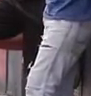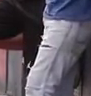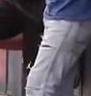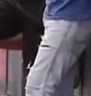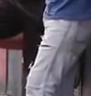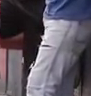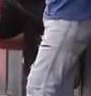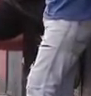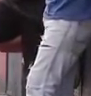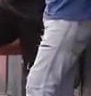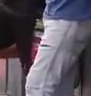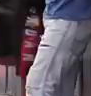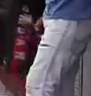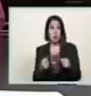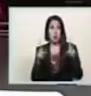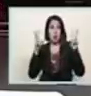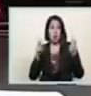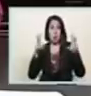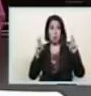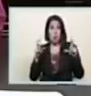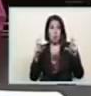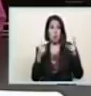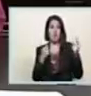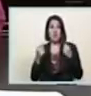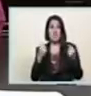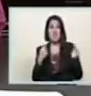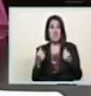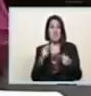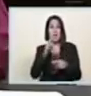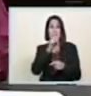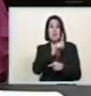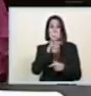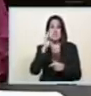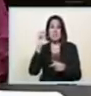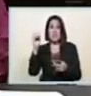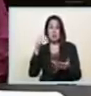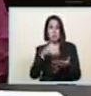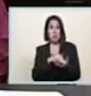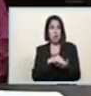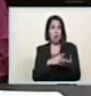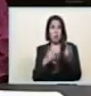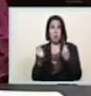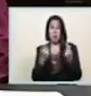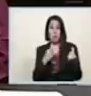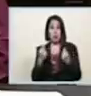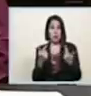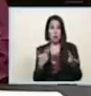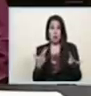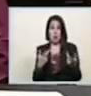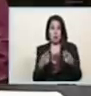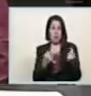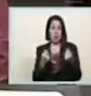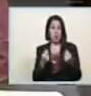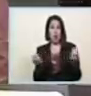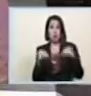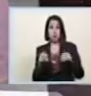final do ano. Nicolás Maduro anunciou na semana passada a quinta subida do salário mínimo e até criou uma nota de 100 mil bolívares para fazer